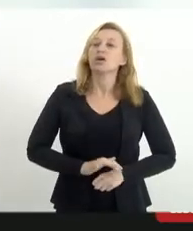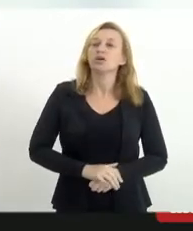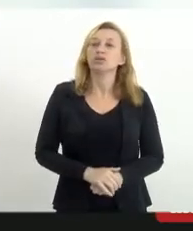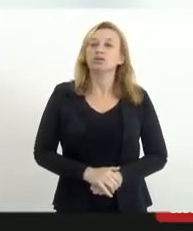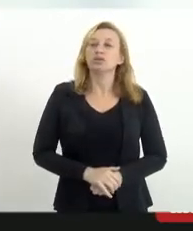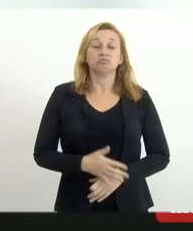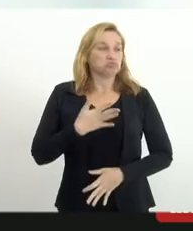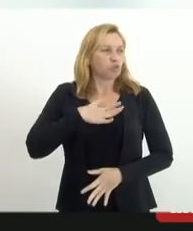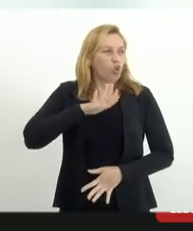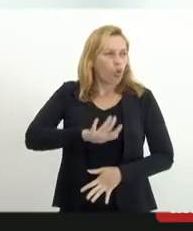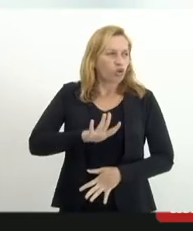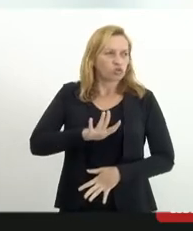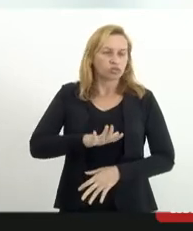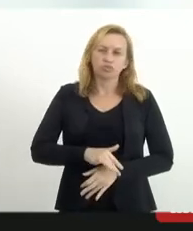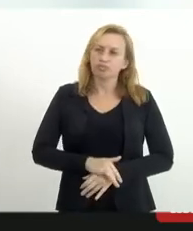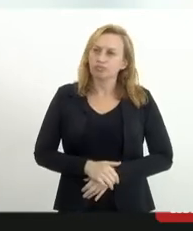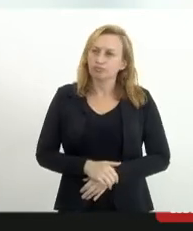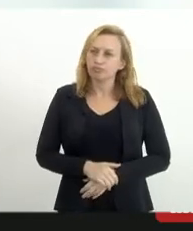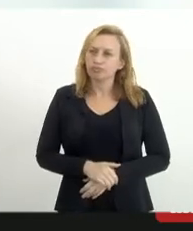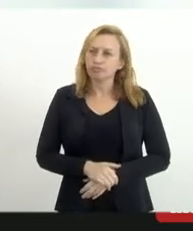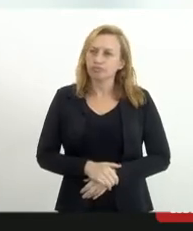eu não gosto muito